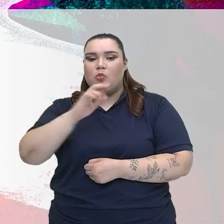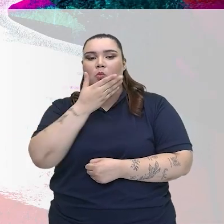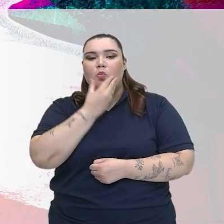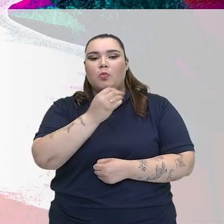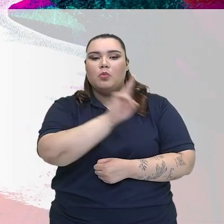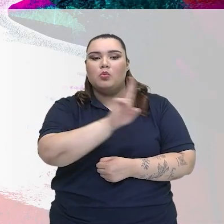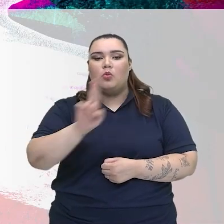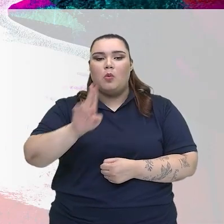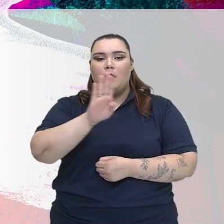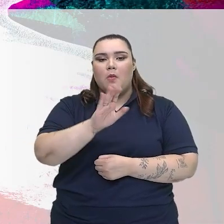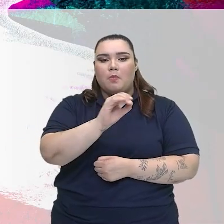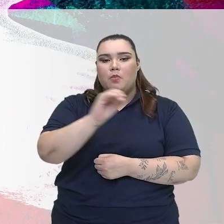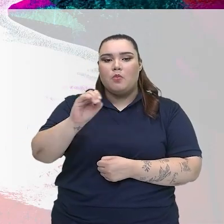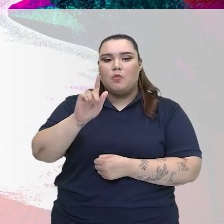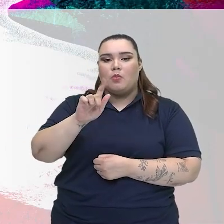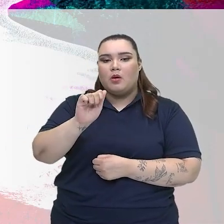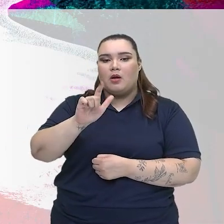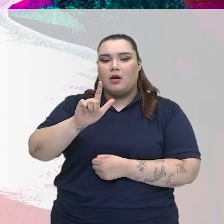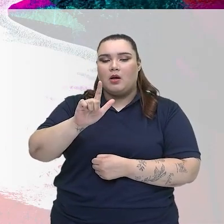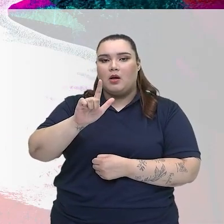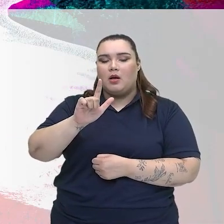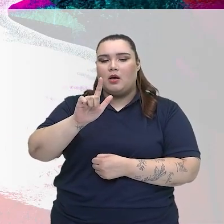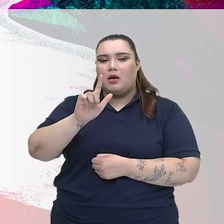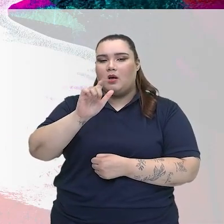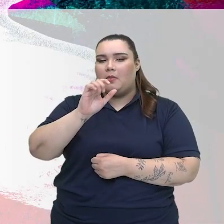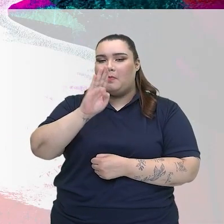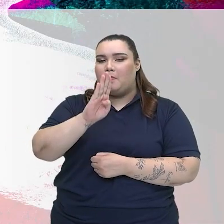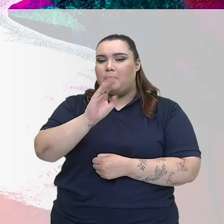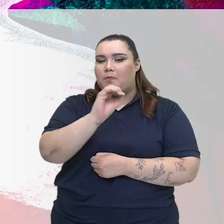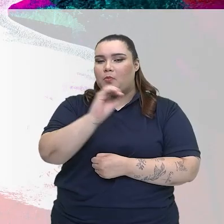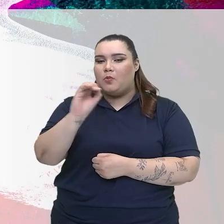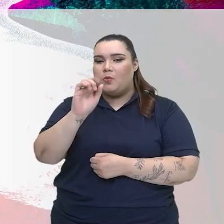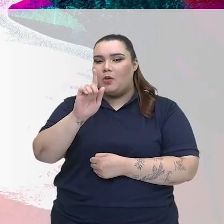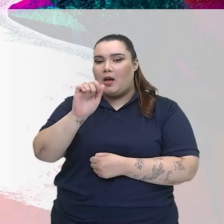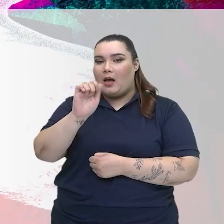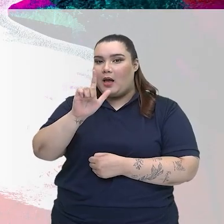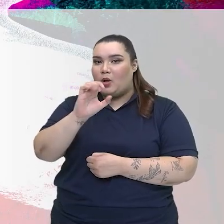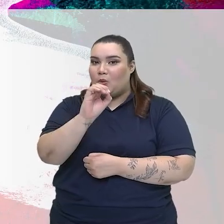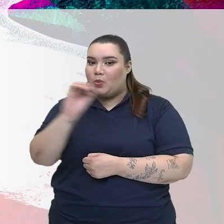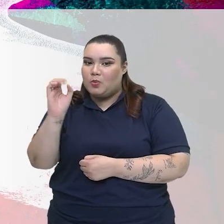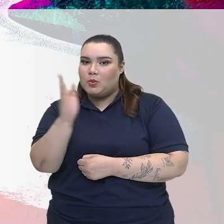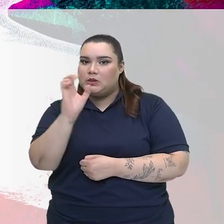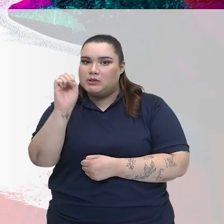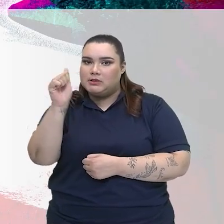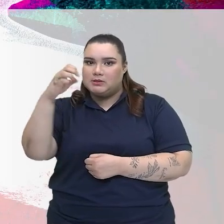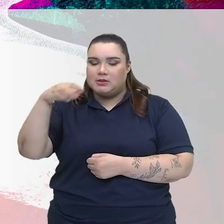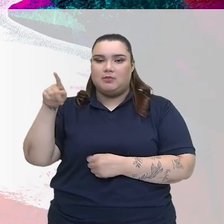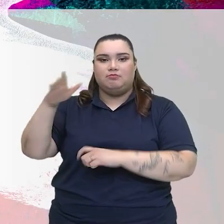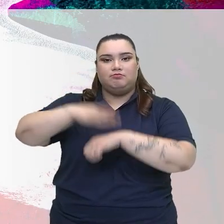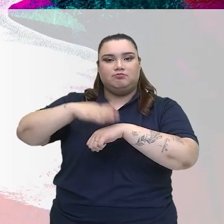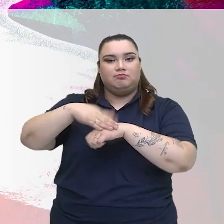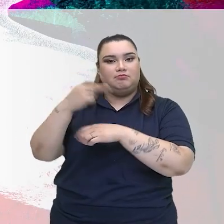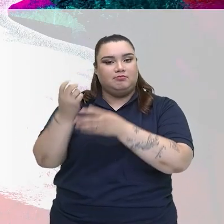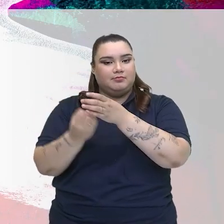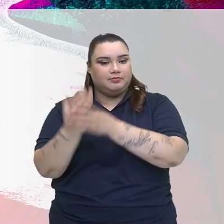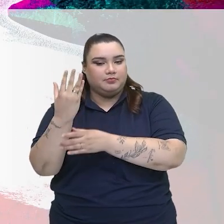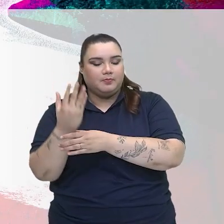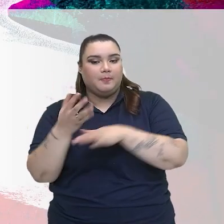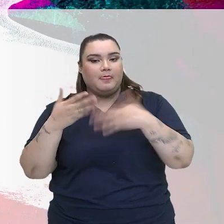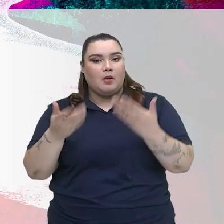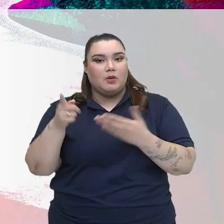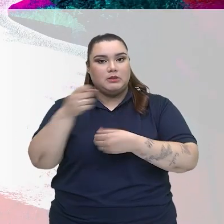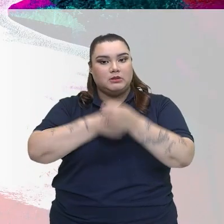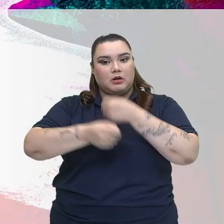nos anos de 1970 por Boogaloo Sam. Foi ele que foi ali o criador